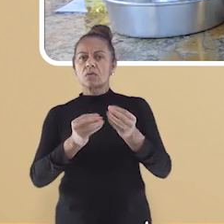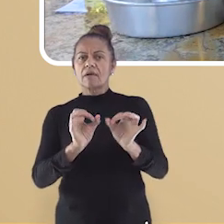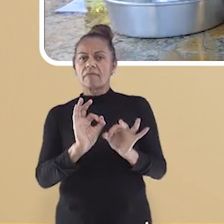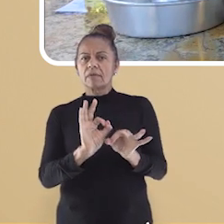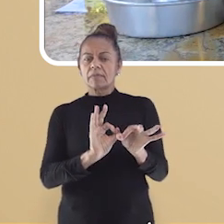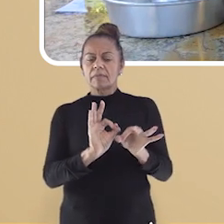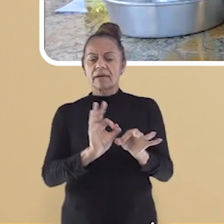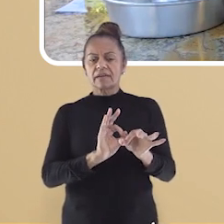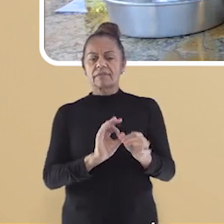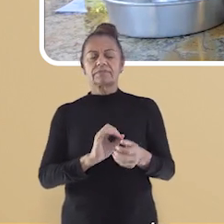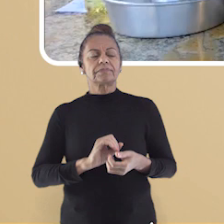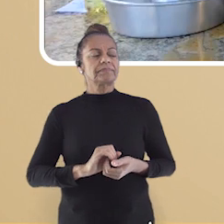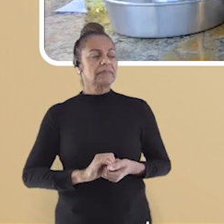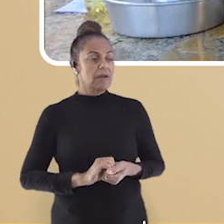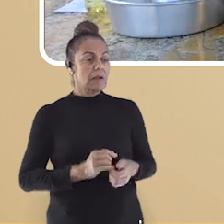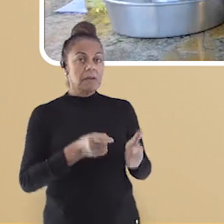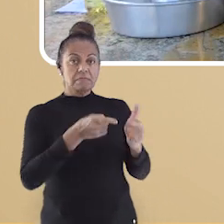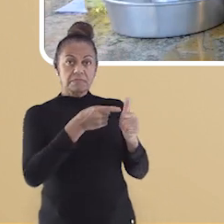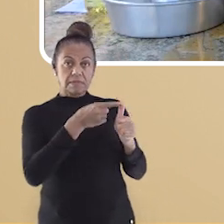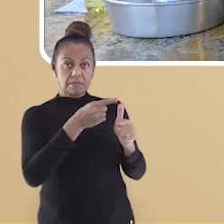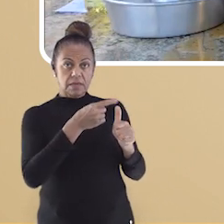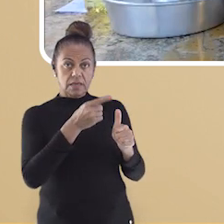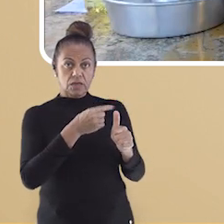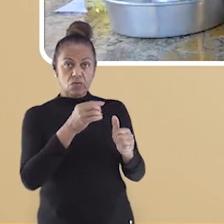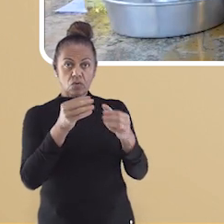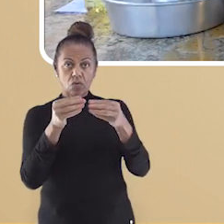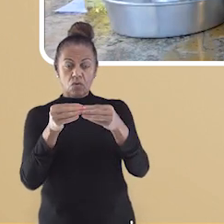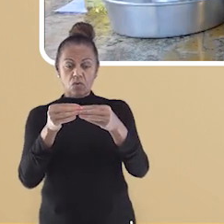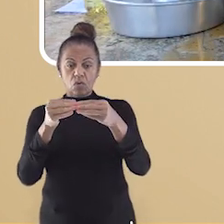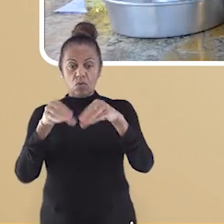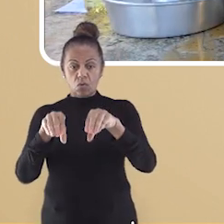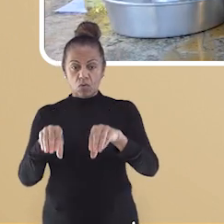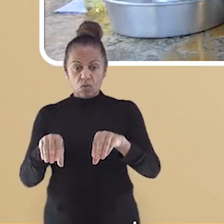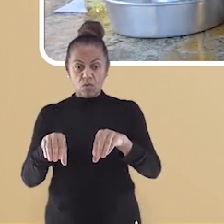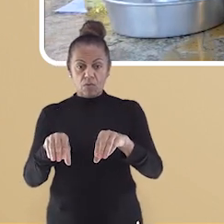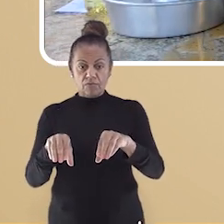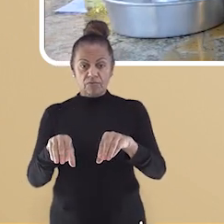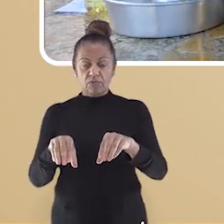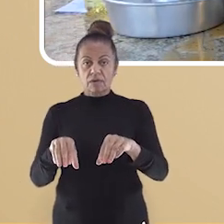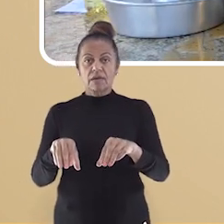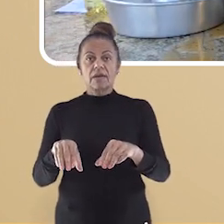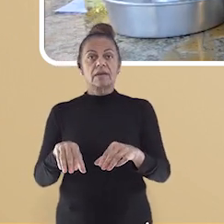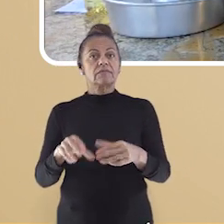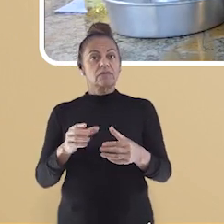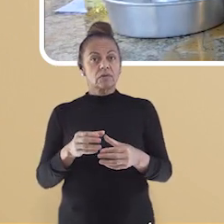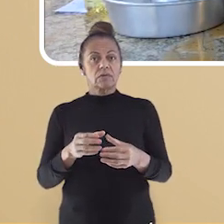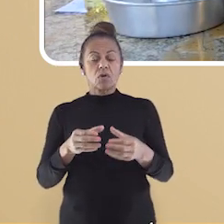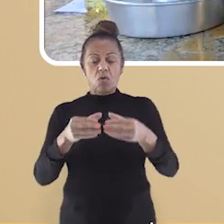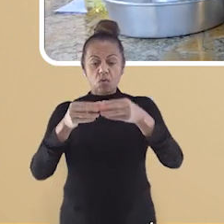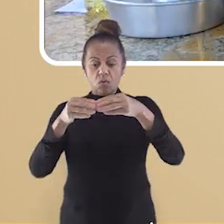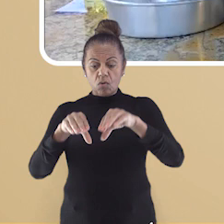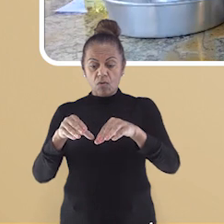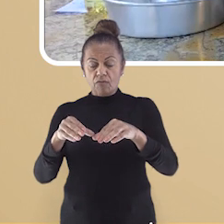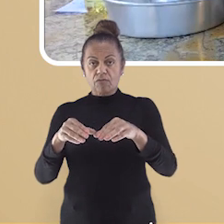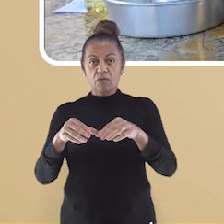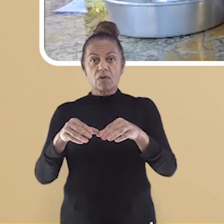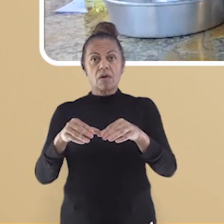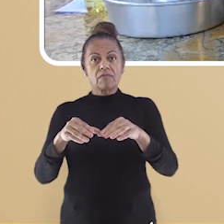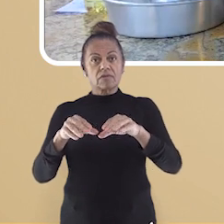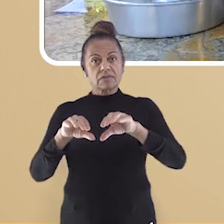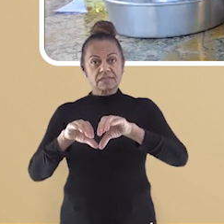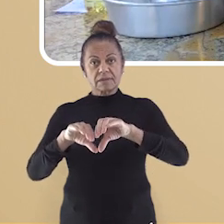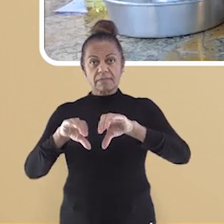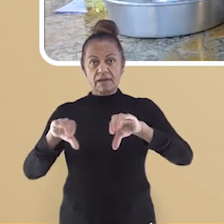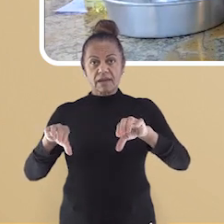brevidade? Então, primeiro eu vou pegar os ovos e vou bater apenas as claras, as